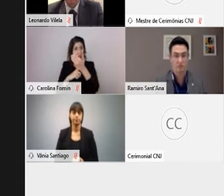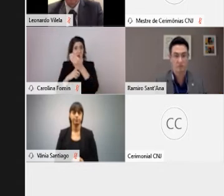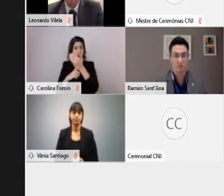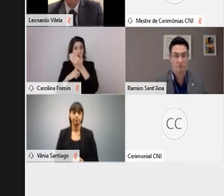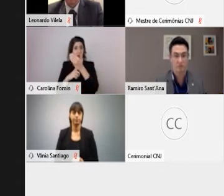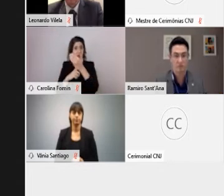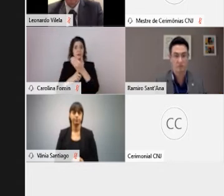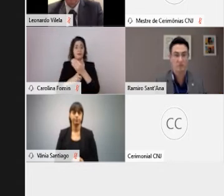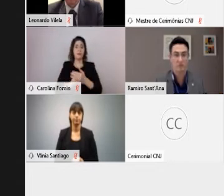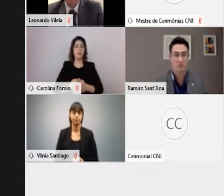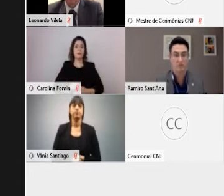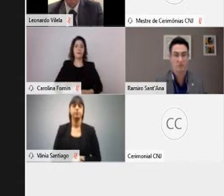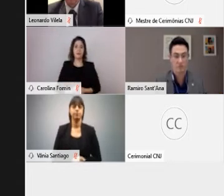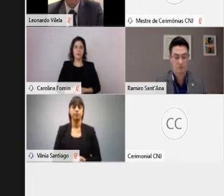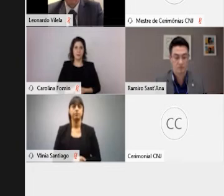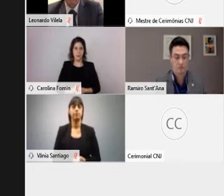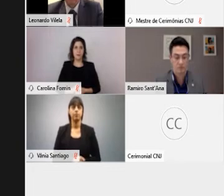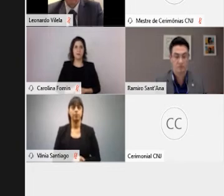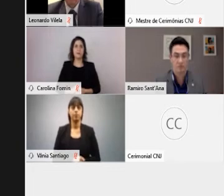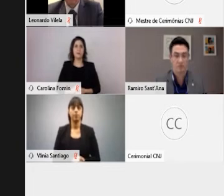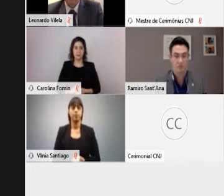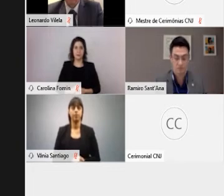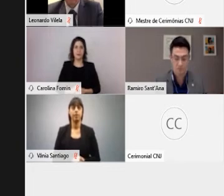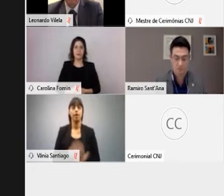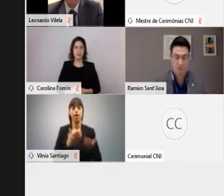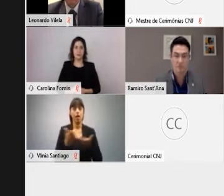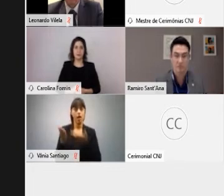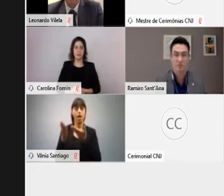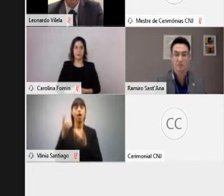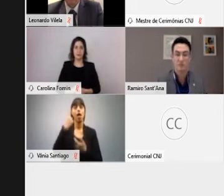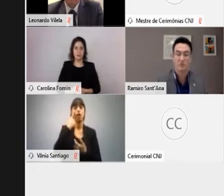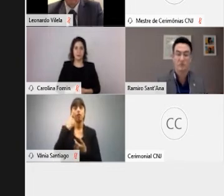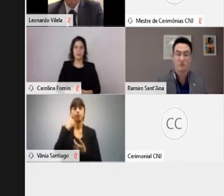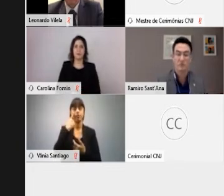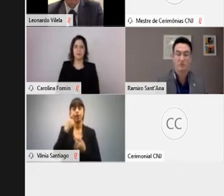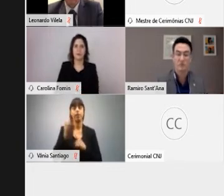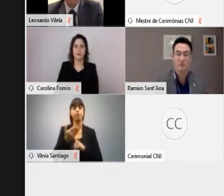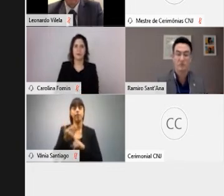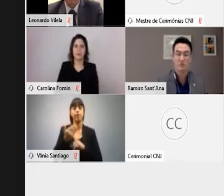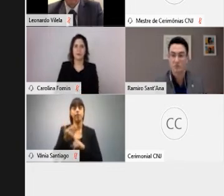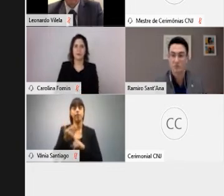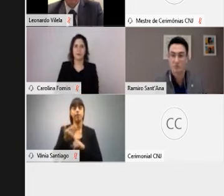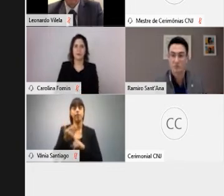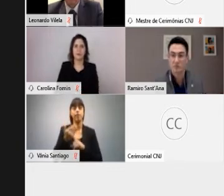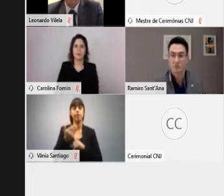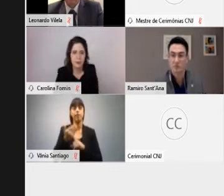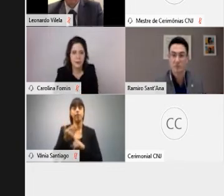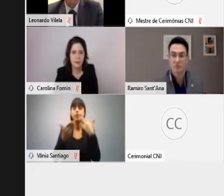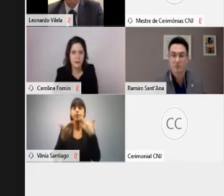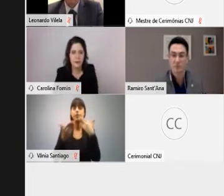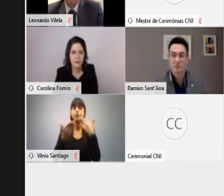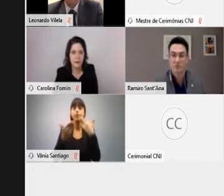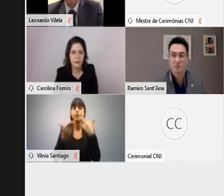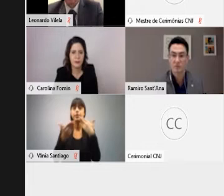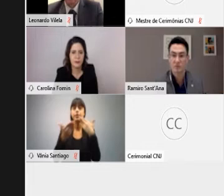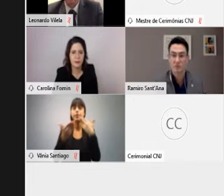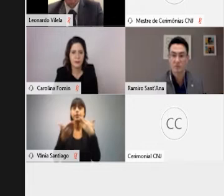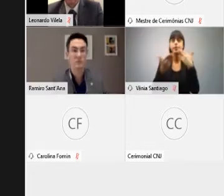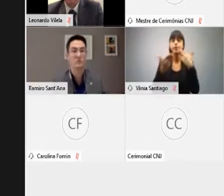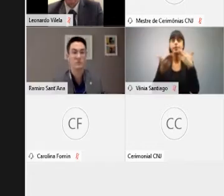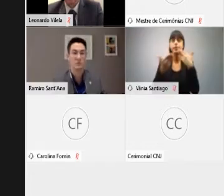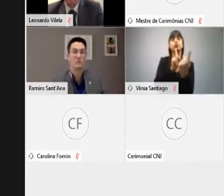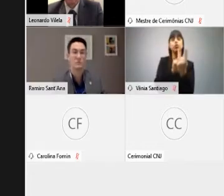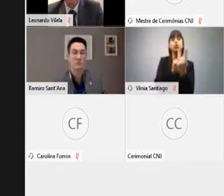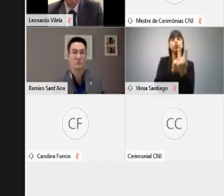para vocês visualizarem, mas o maior volume de pedidos é de consultas com especialistas, né? Então,